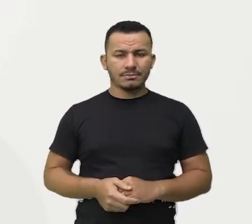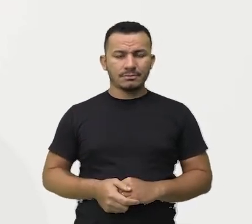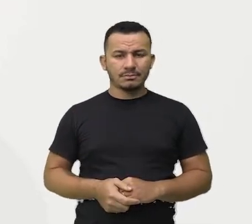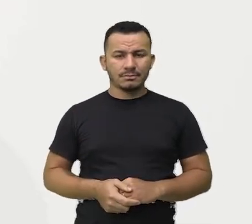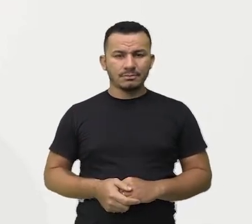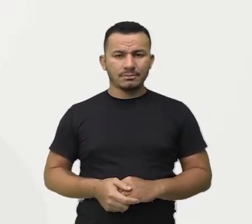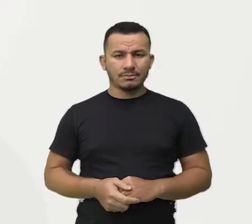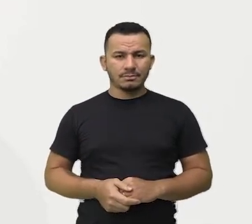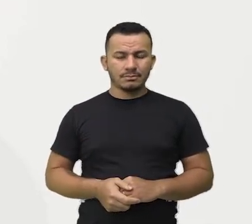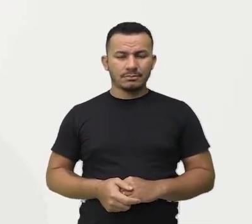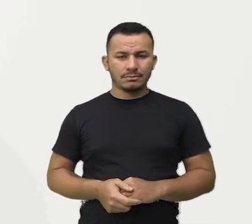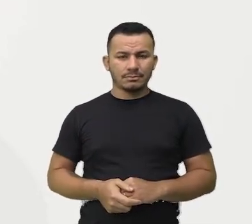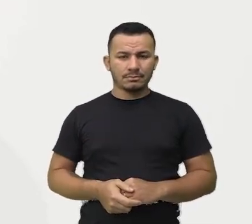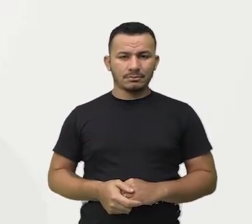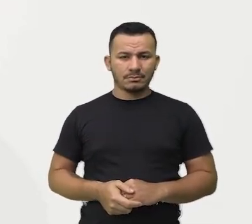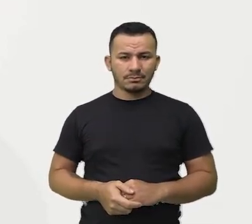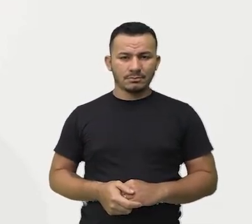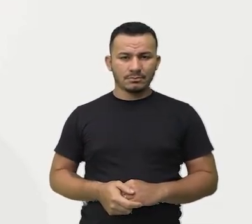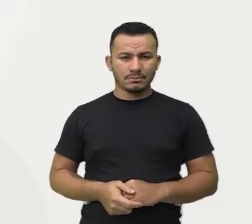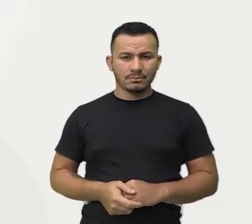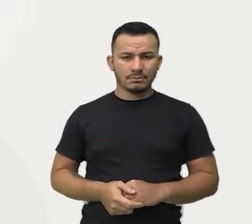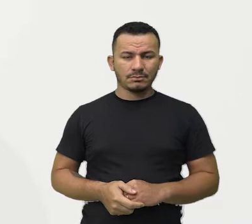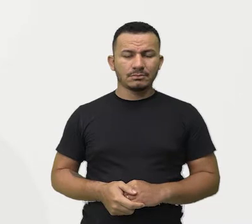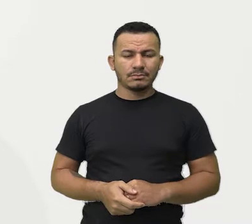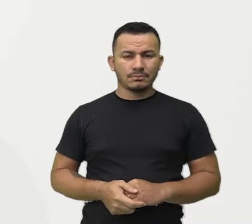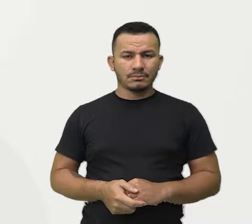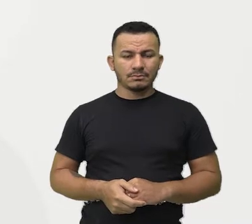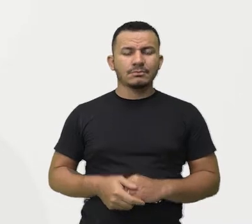Eu estou mostrando para você, aluno,